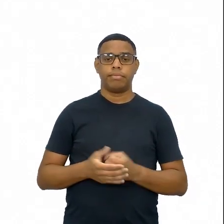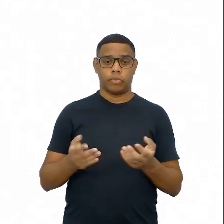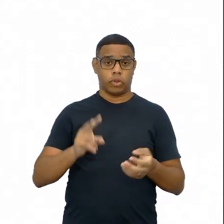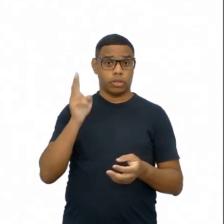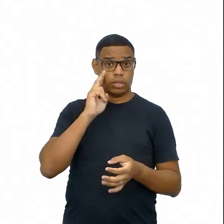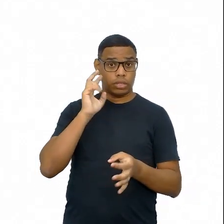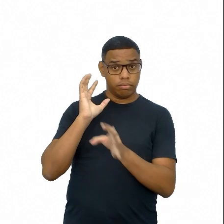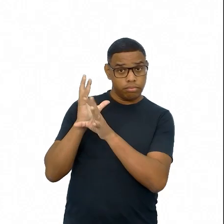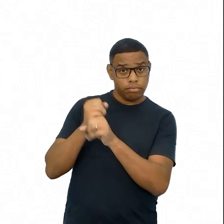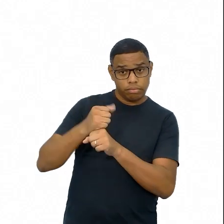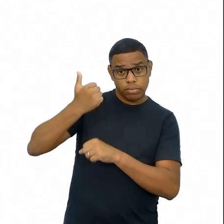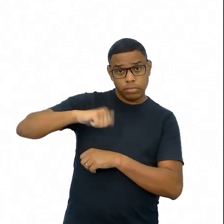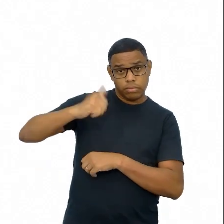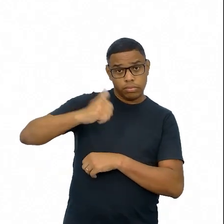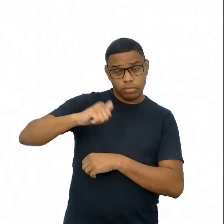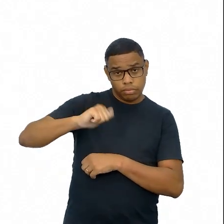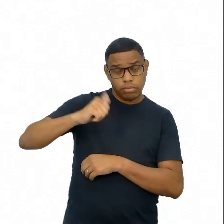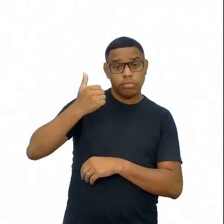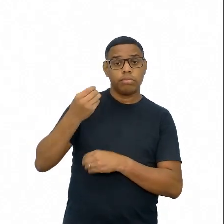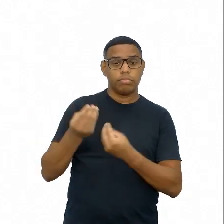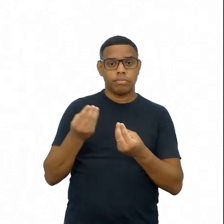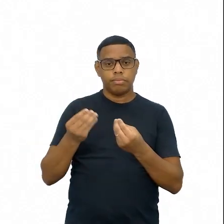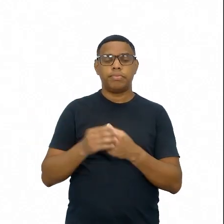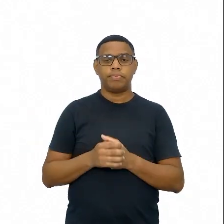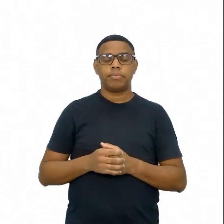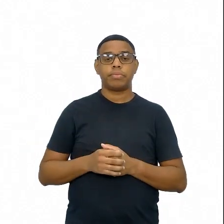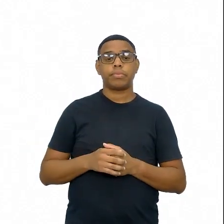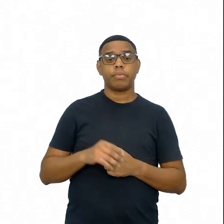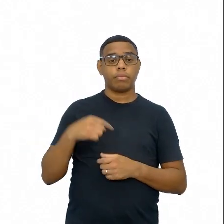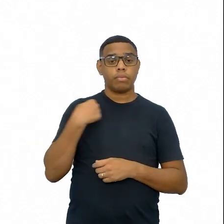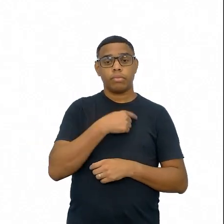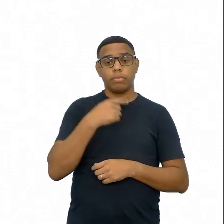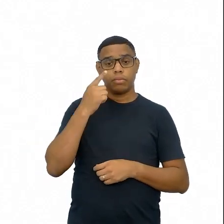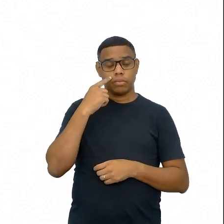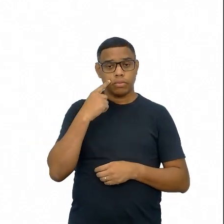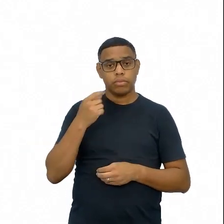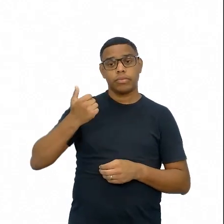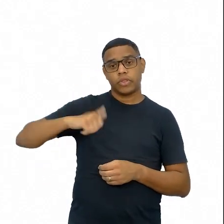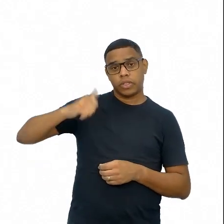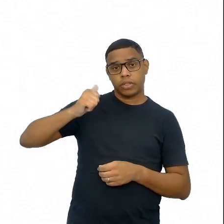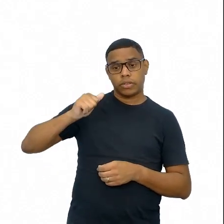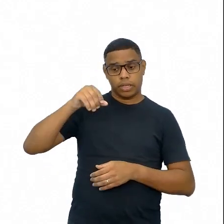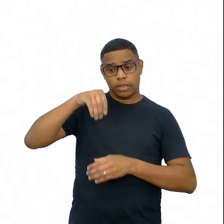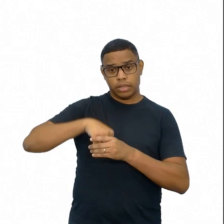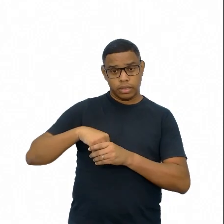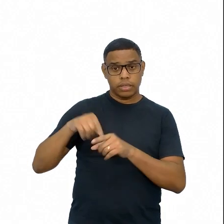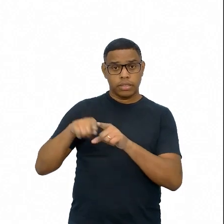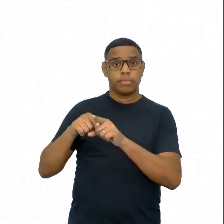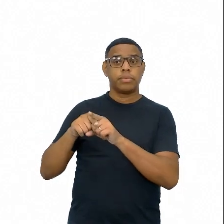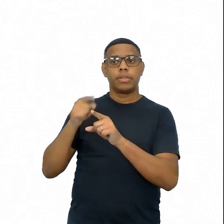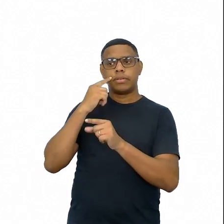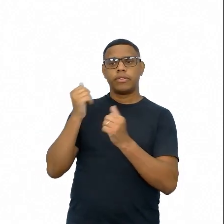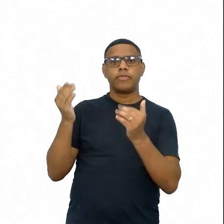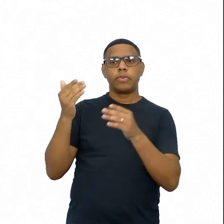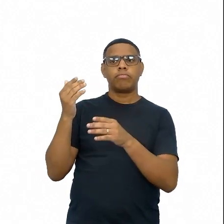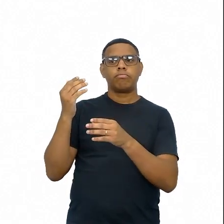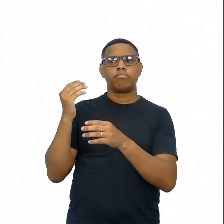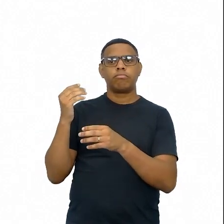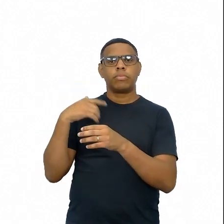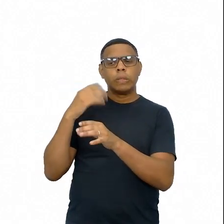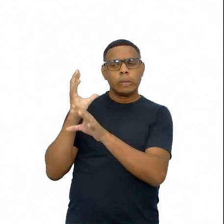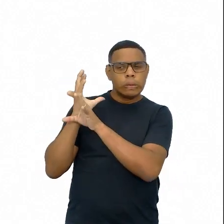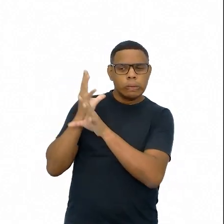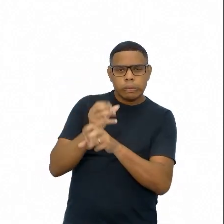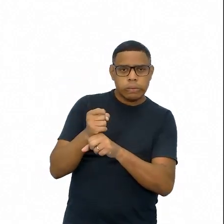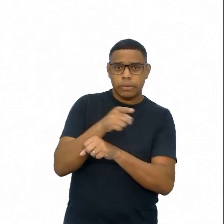essa avaliação interna, né, e as avaliações, aliás, vamos retomar a avaliação interna e a avaliação externa que são realizadas